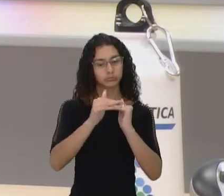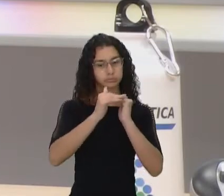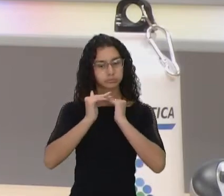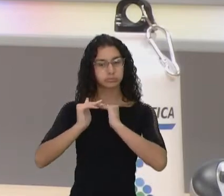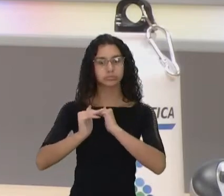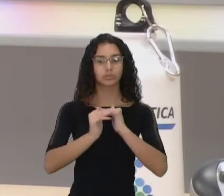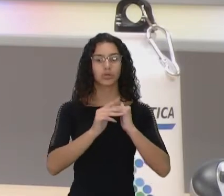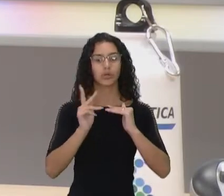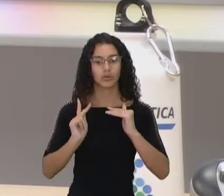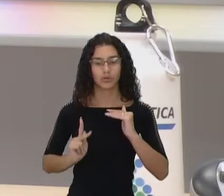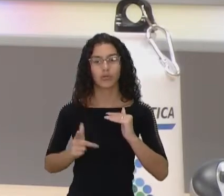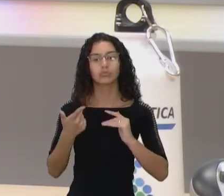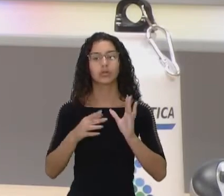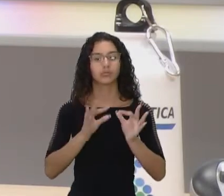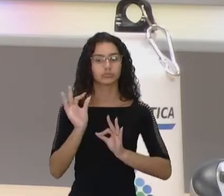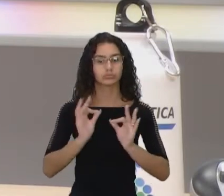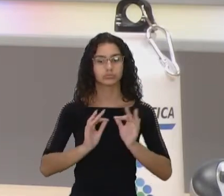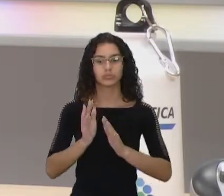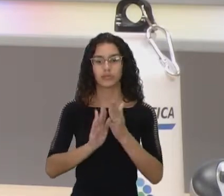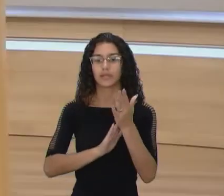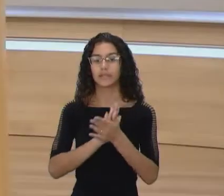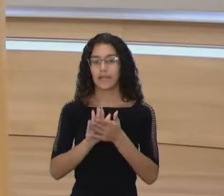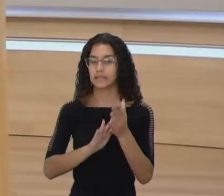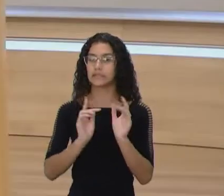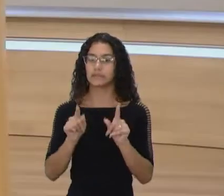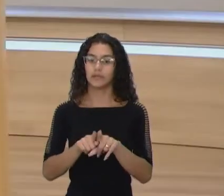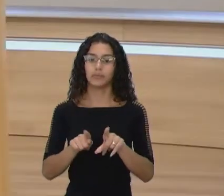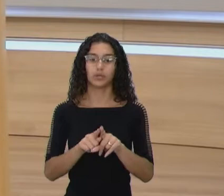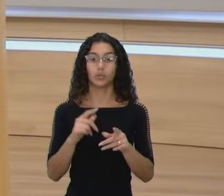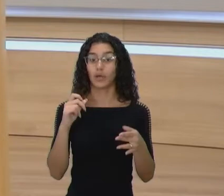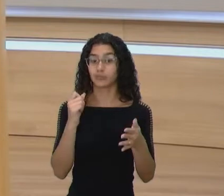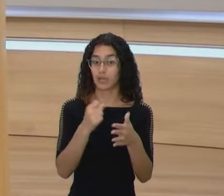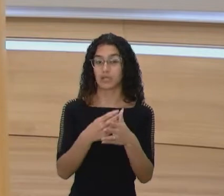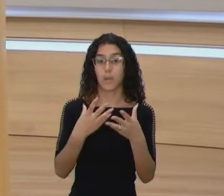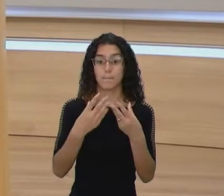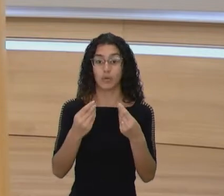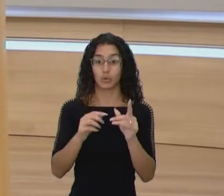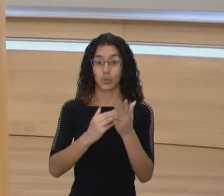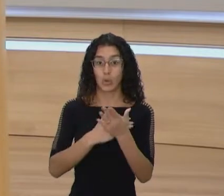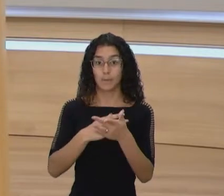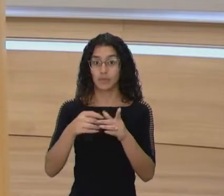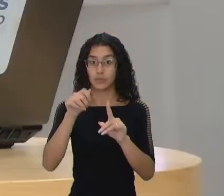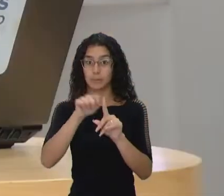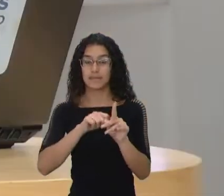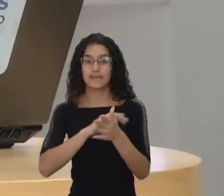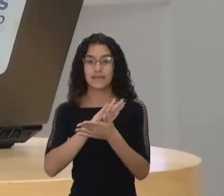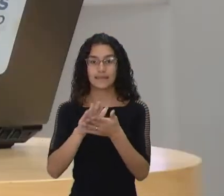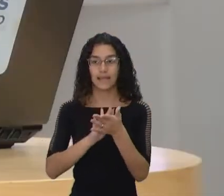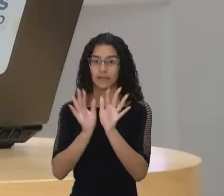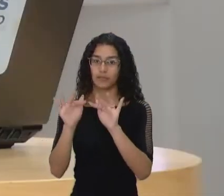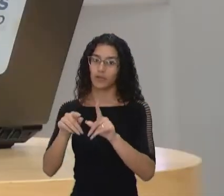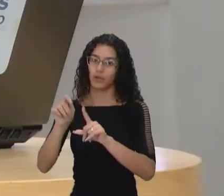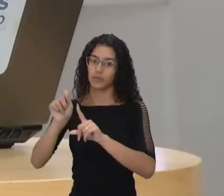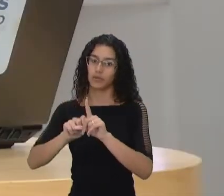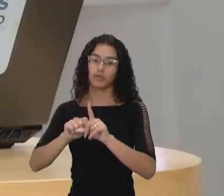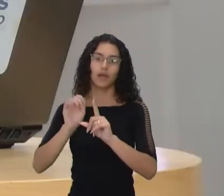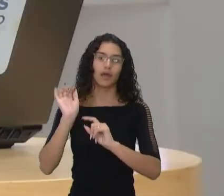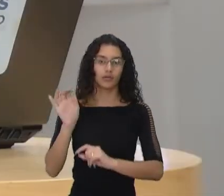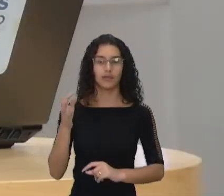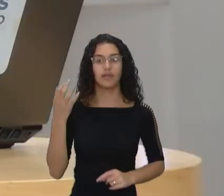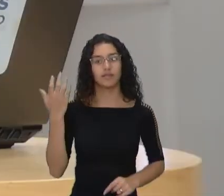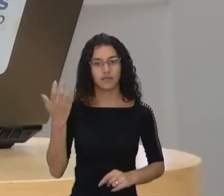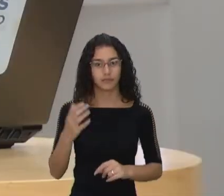consegui controlar direitinho e não fiquei sem também. Eu nunca gastei muito no começo do mês e fiquei sem nada no fim, isso nunca